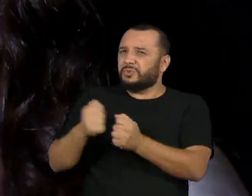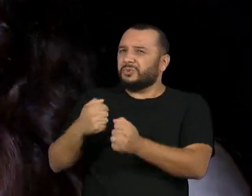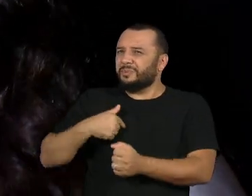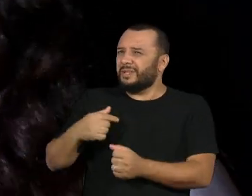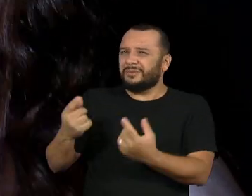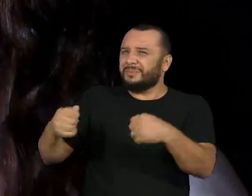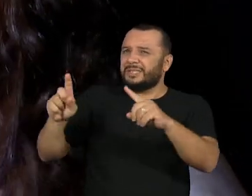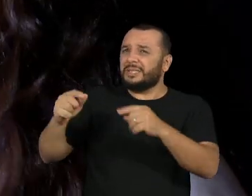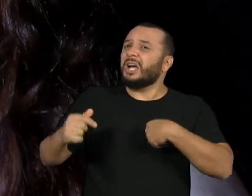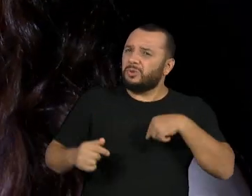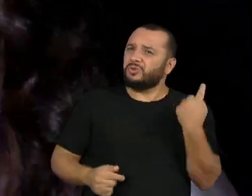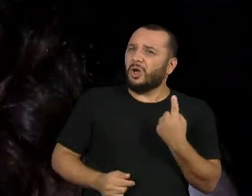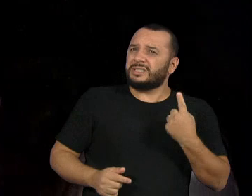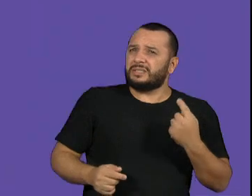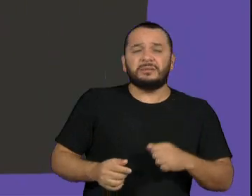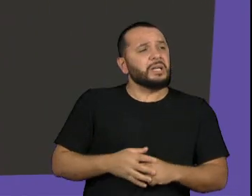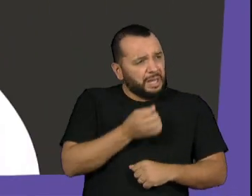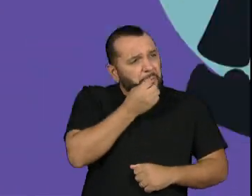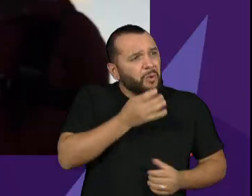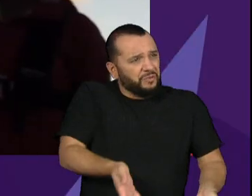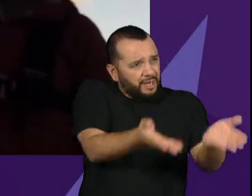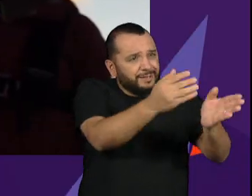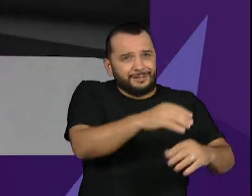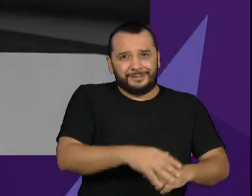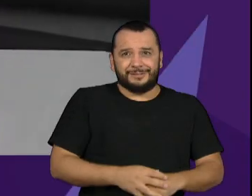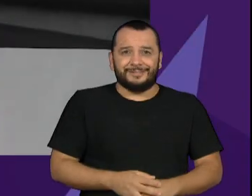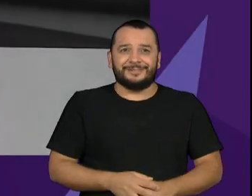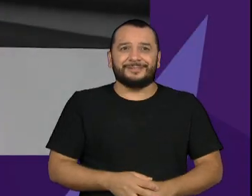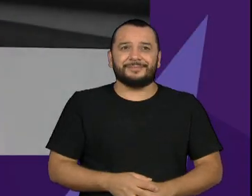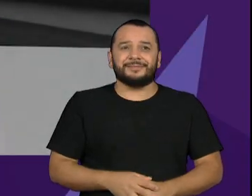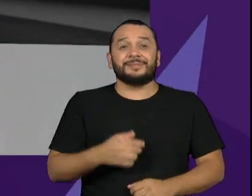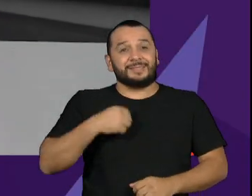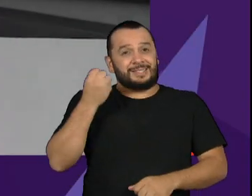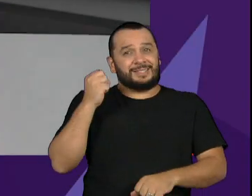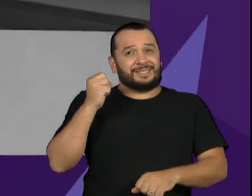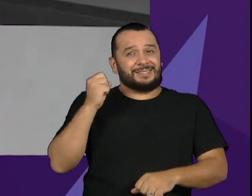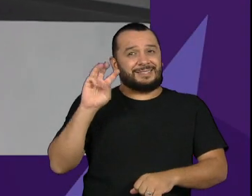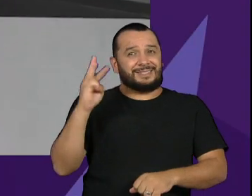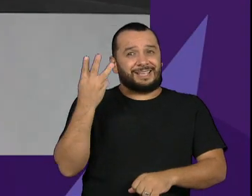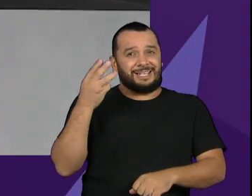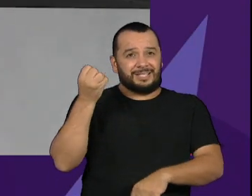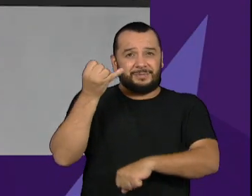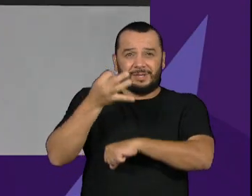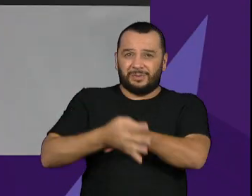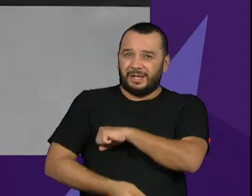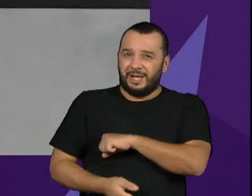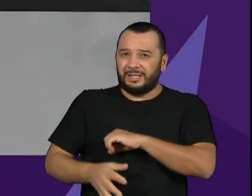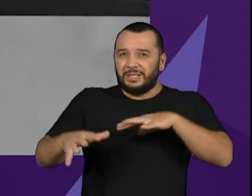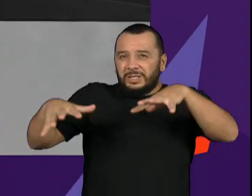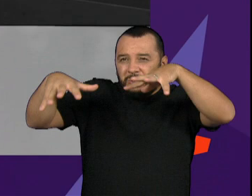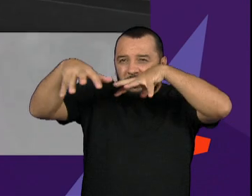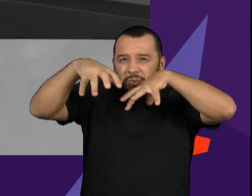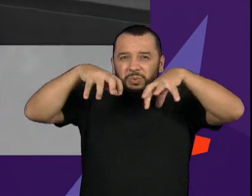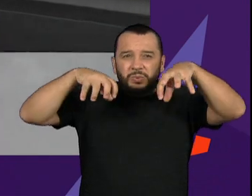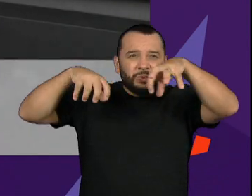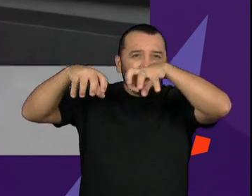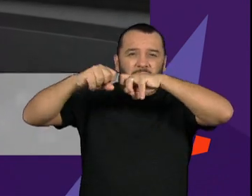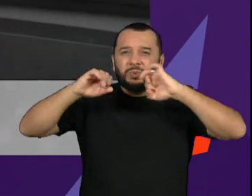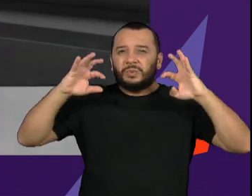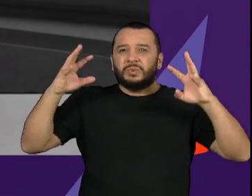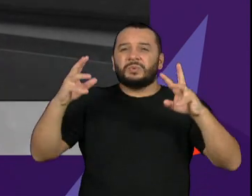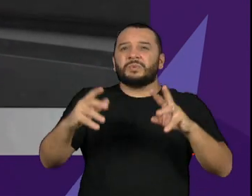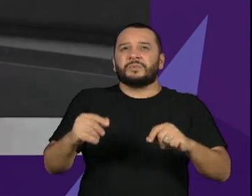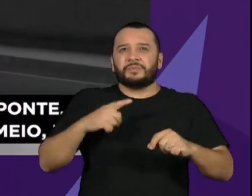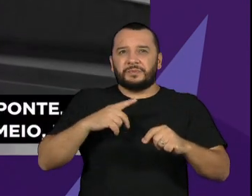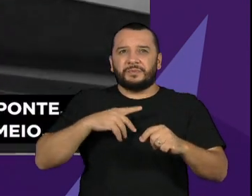que é uma boa, Tamara. 3 da manhã. Escuro, completo. Passo embaixo